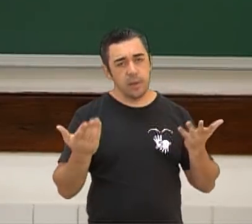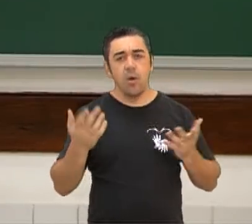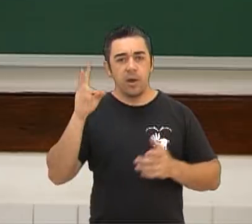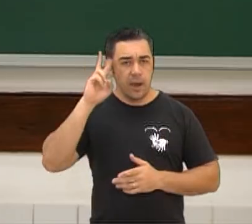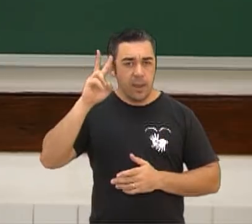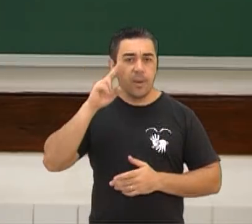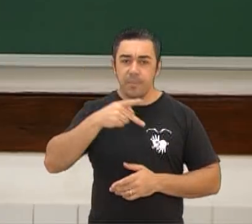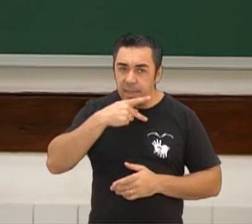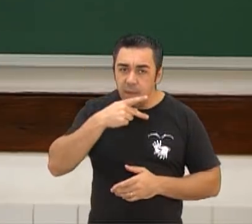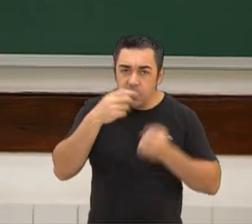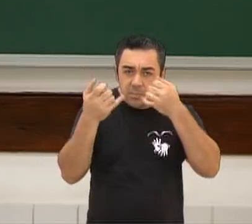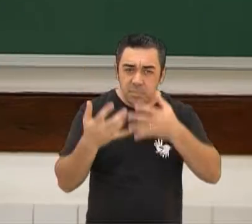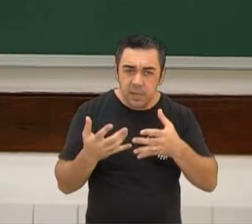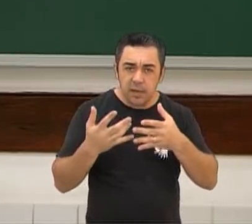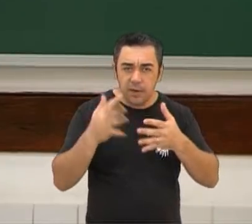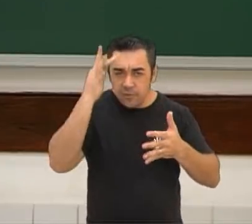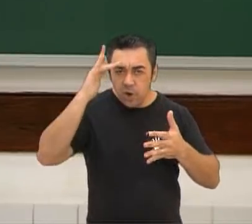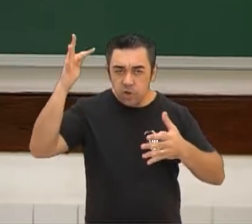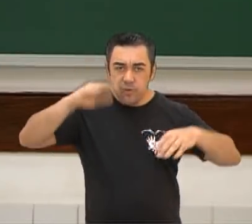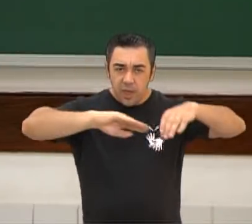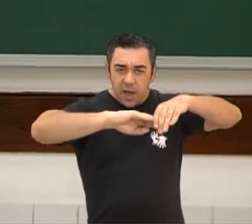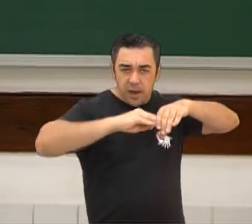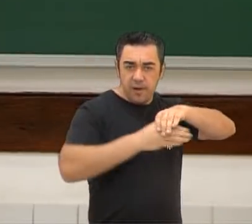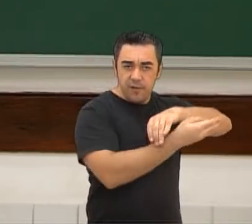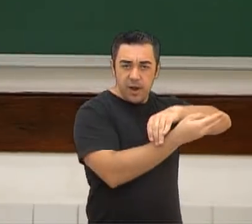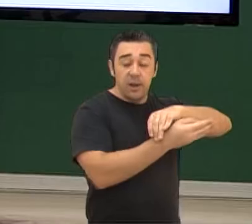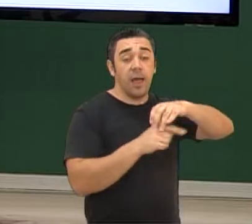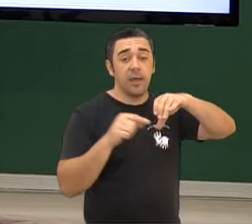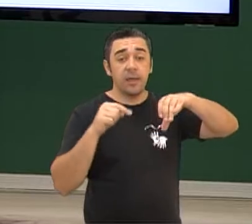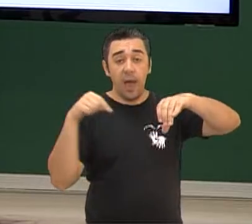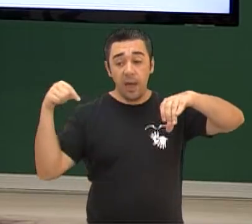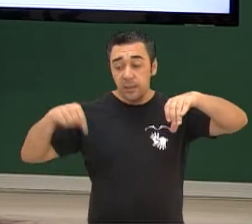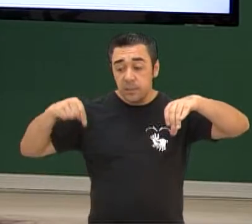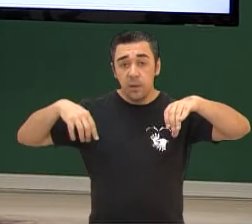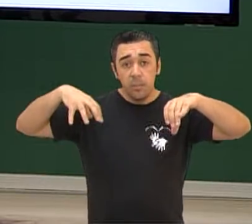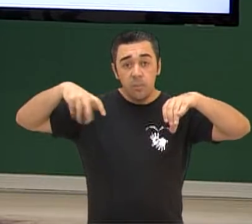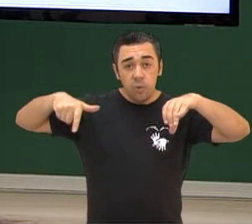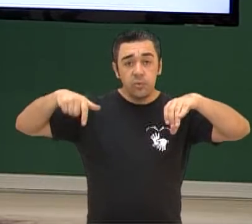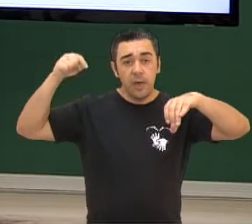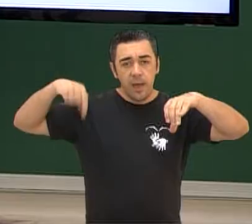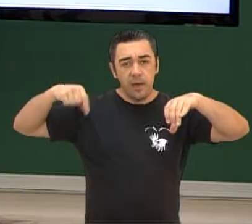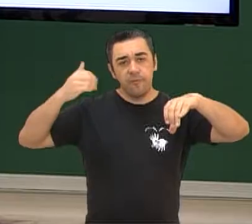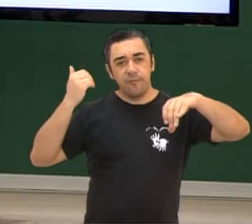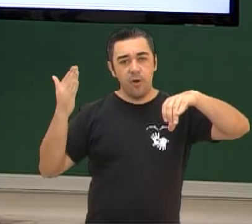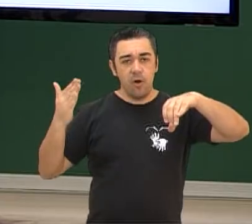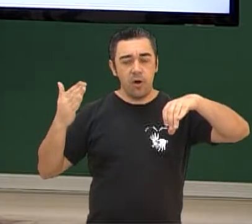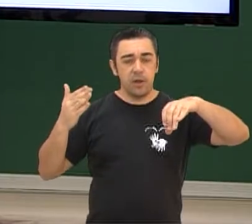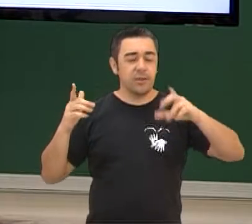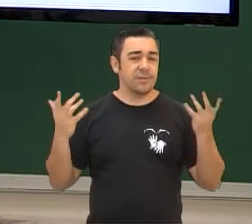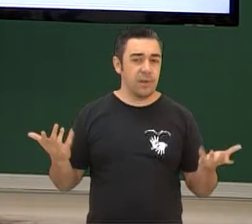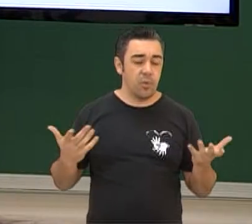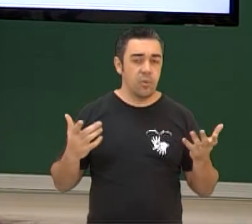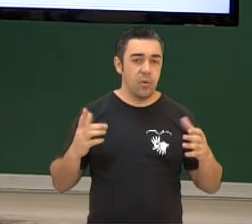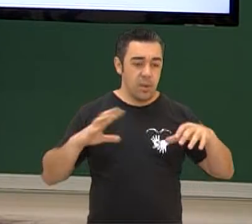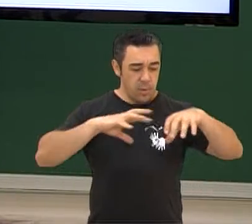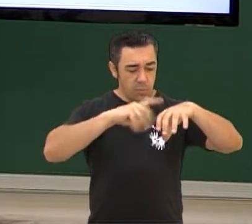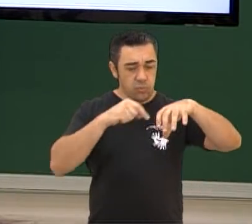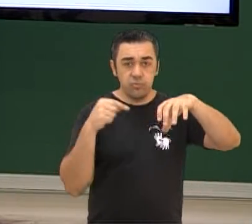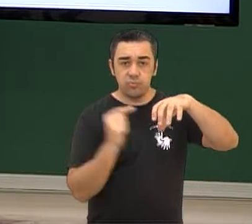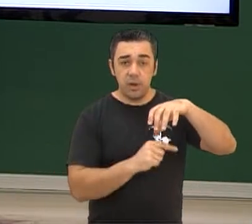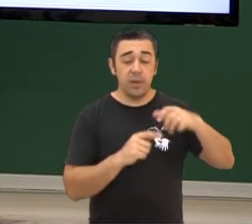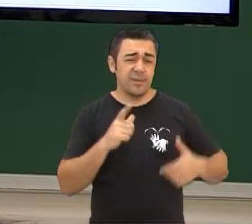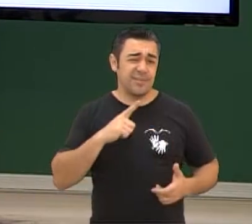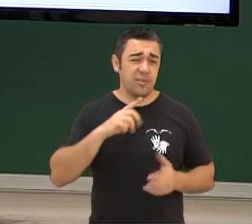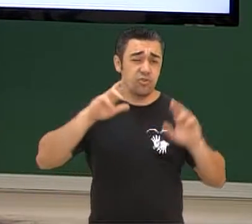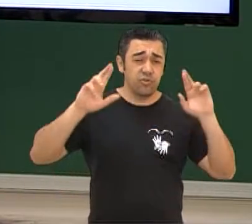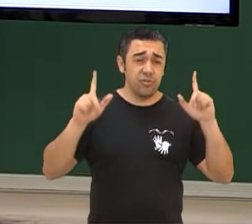filosofia do Platão. Tá? Negam também o conflito, a oposição de ideias. Né? Quando você tinha lá na